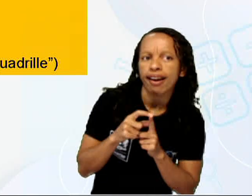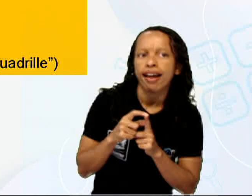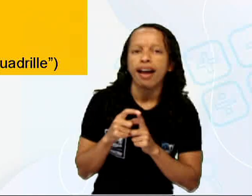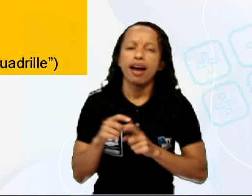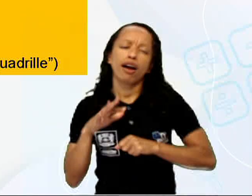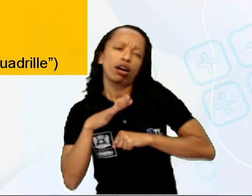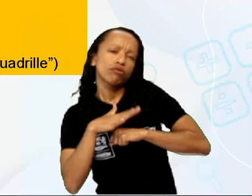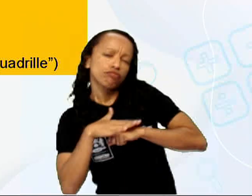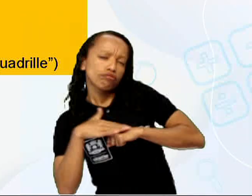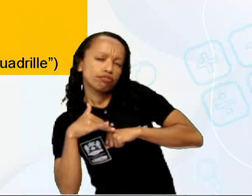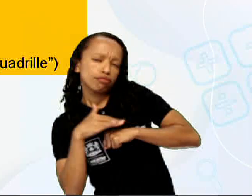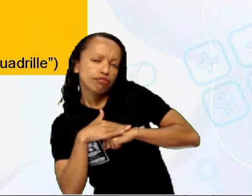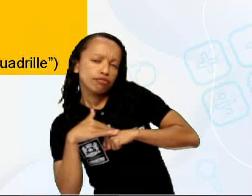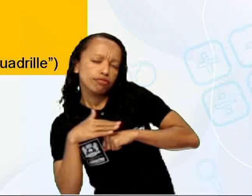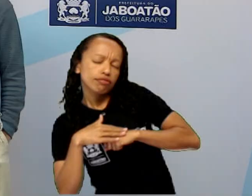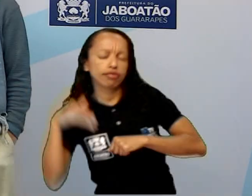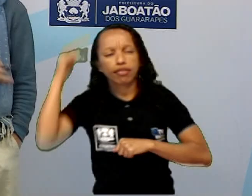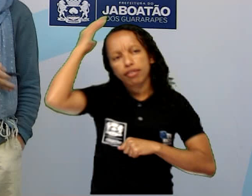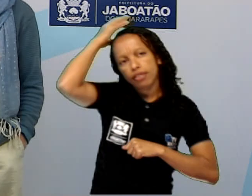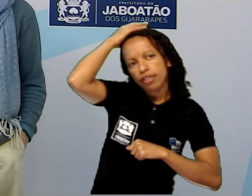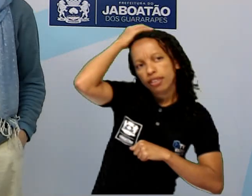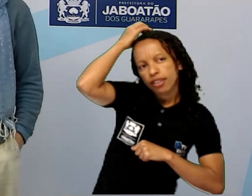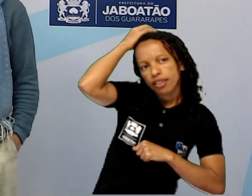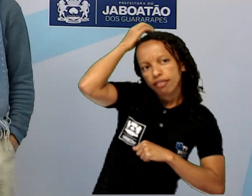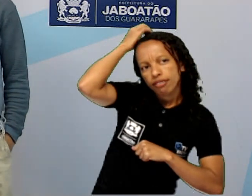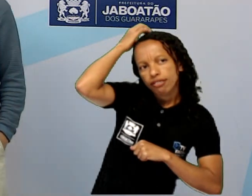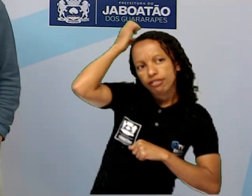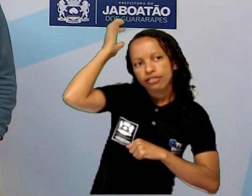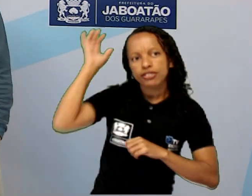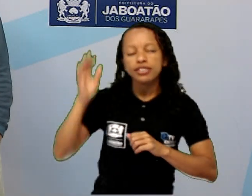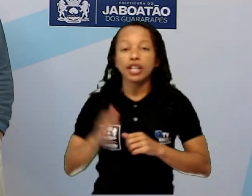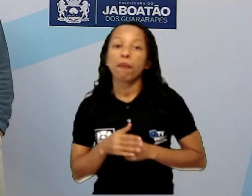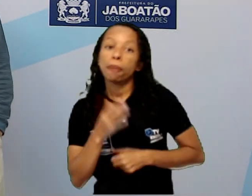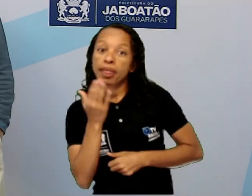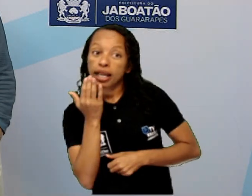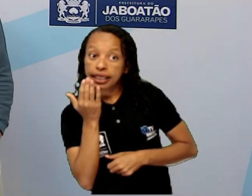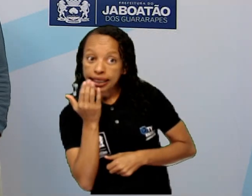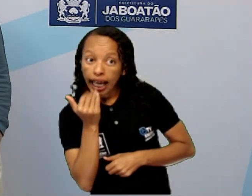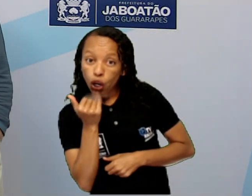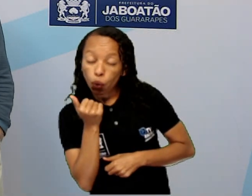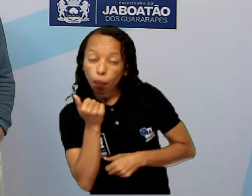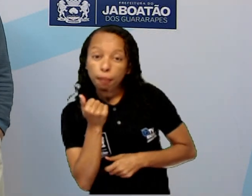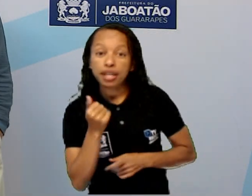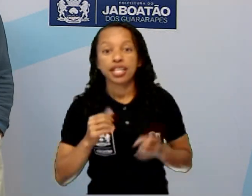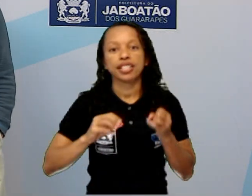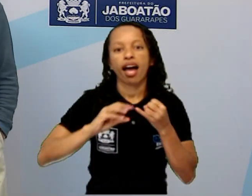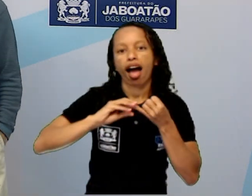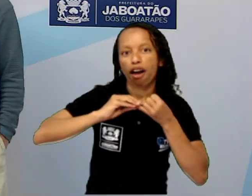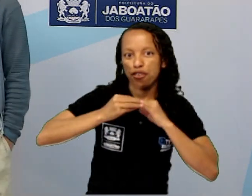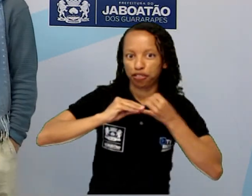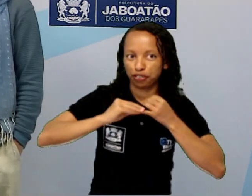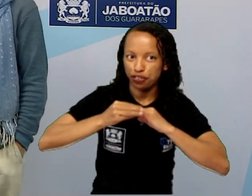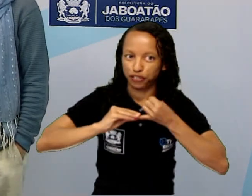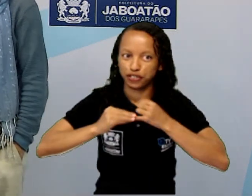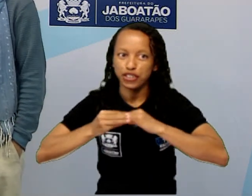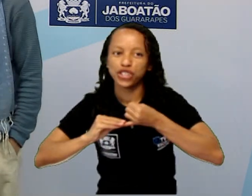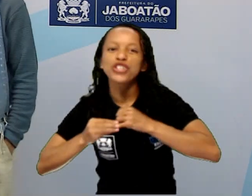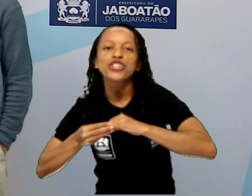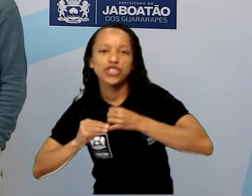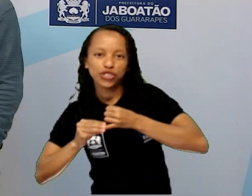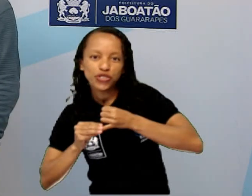bem muita pimenta, né? Que eles perguntam, quer quente ou quer frio? Se você disser que é quente, é dando pimenta. Se for frio, é menos